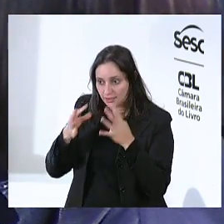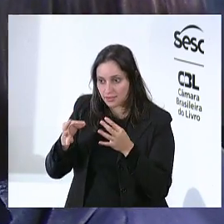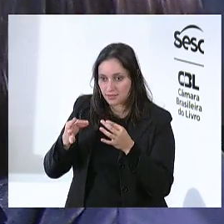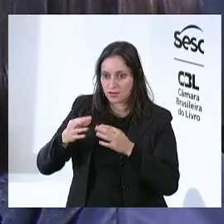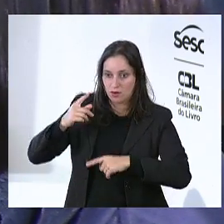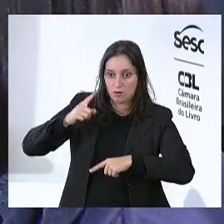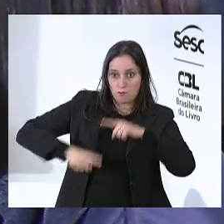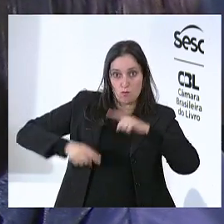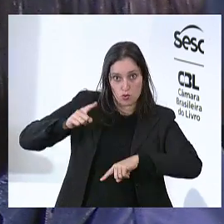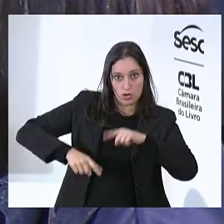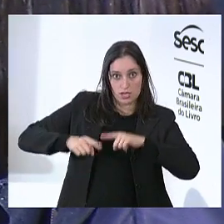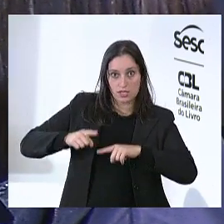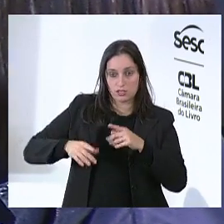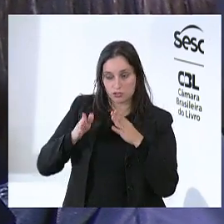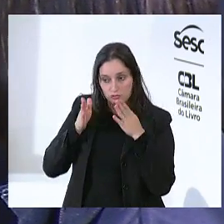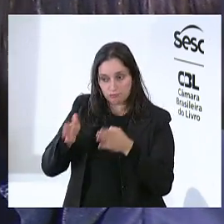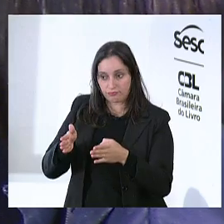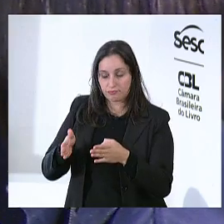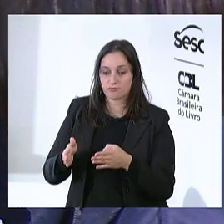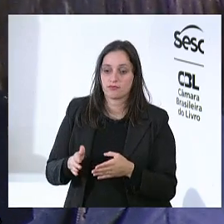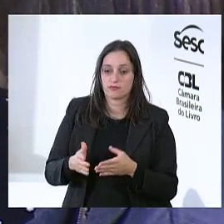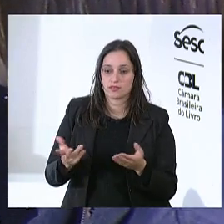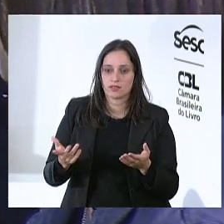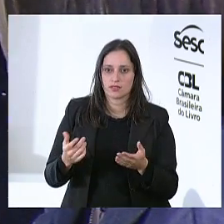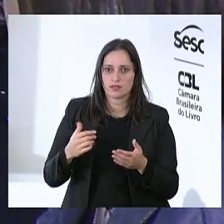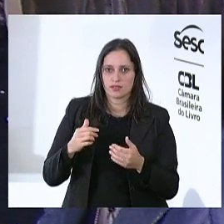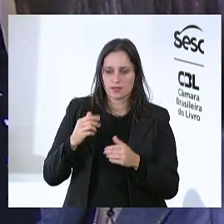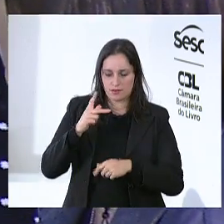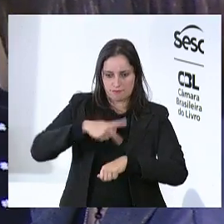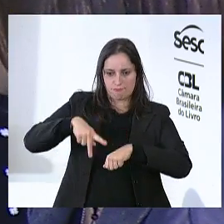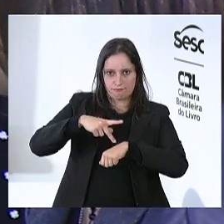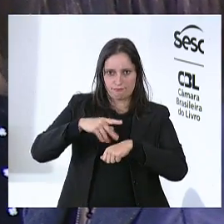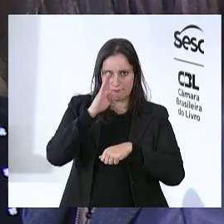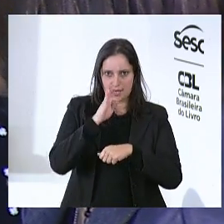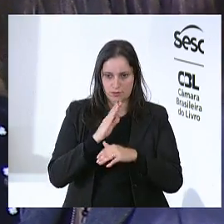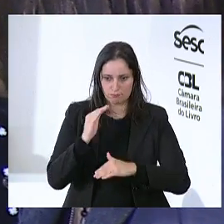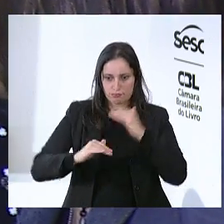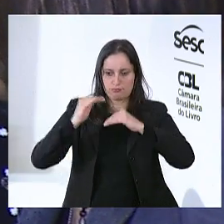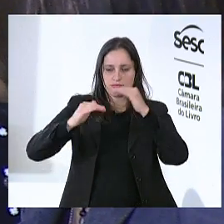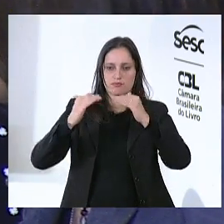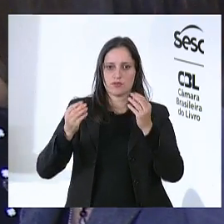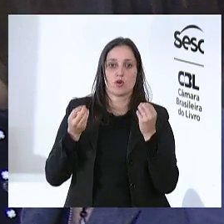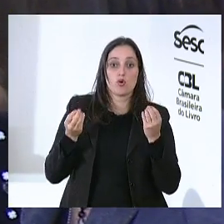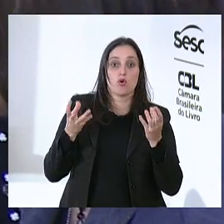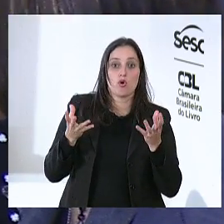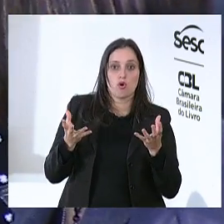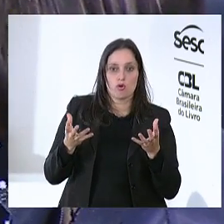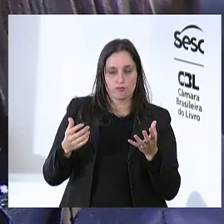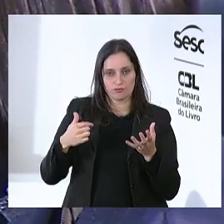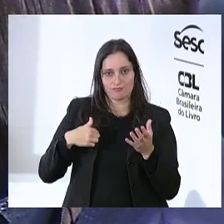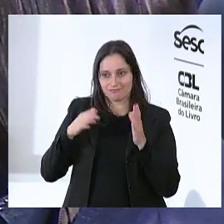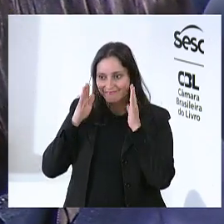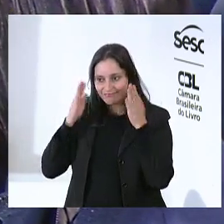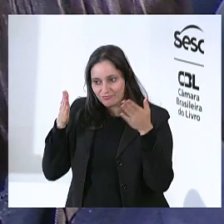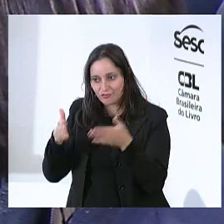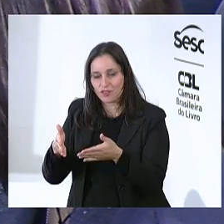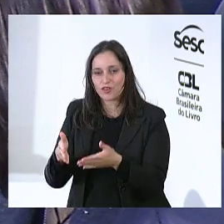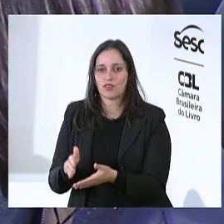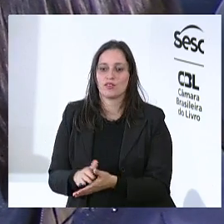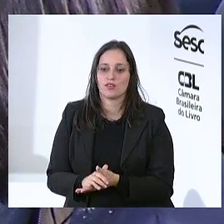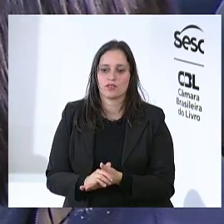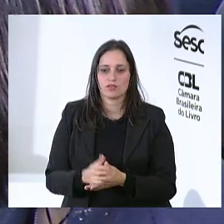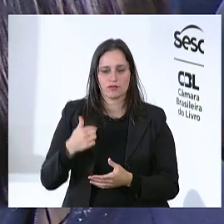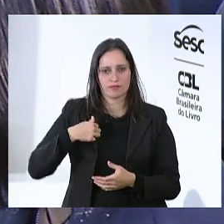e qual é a forma da gente melhorar o país e tudo, mas eu lembro que a